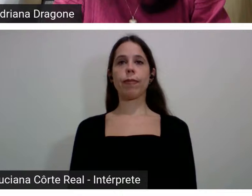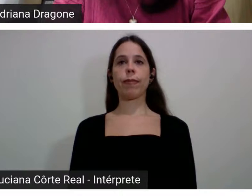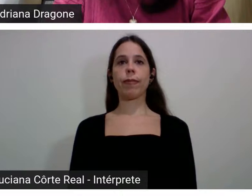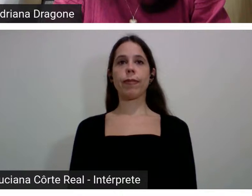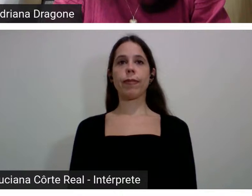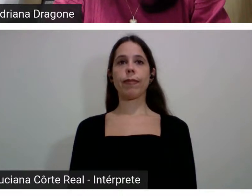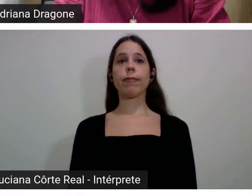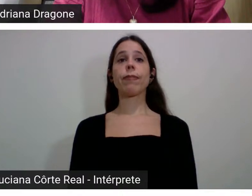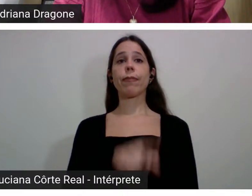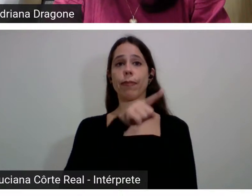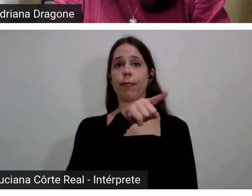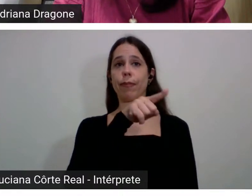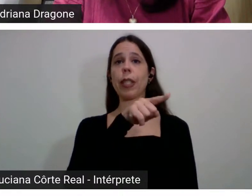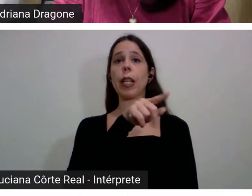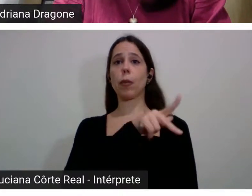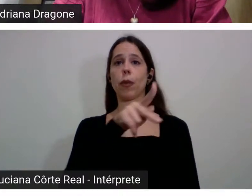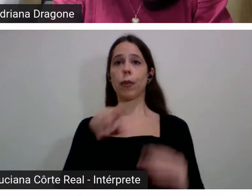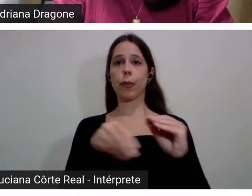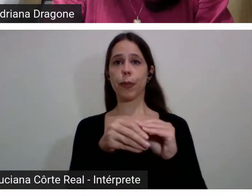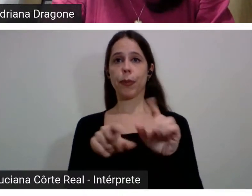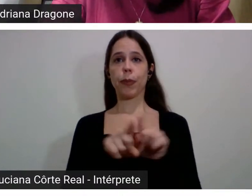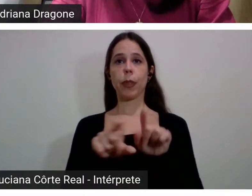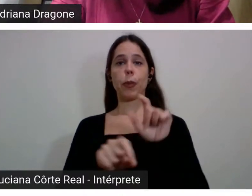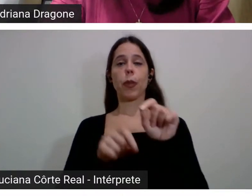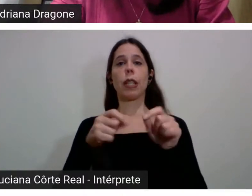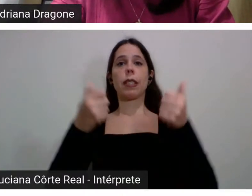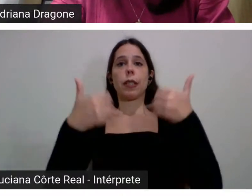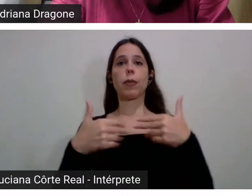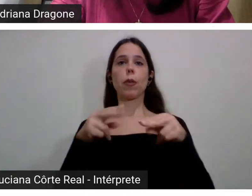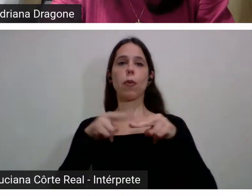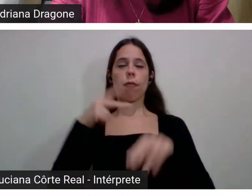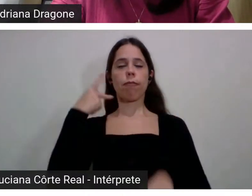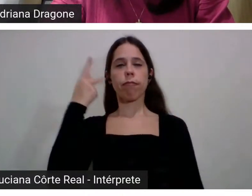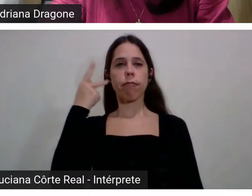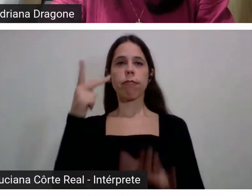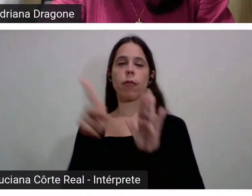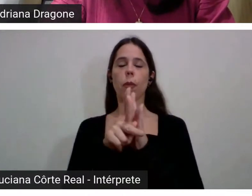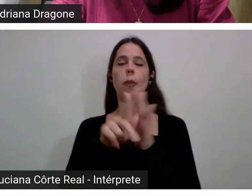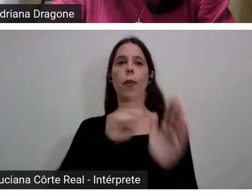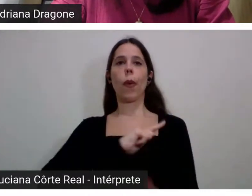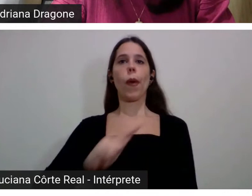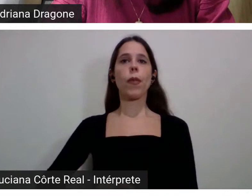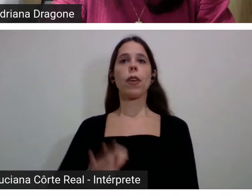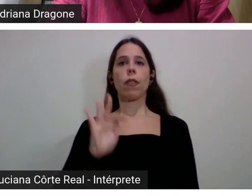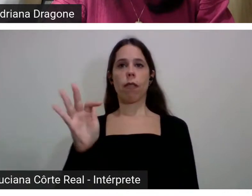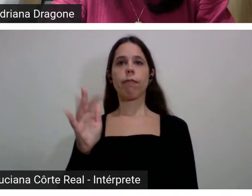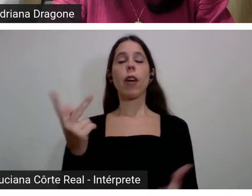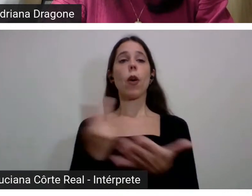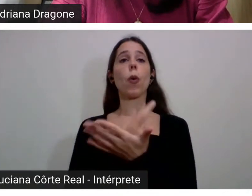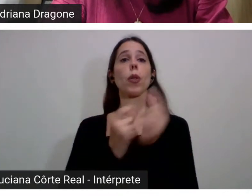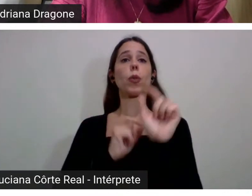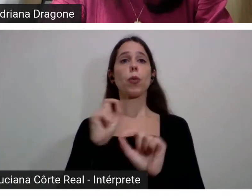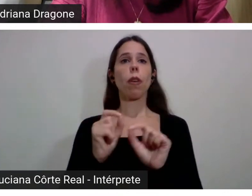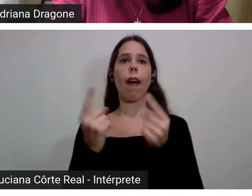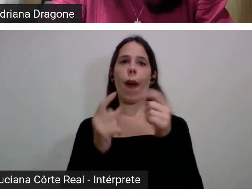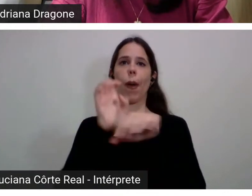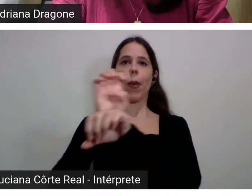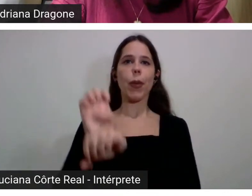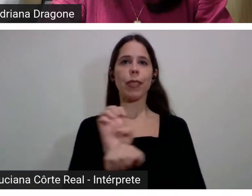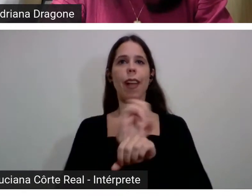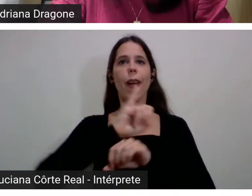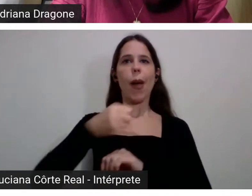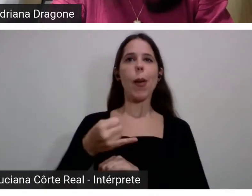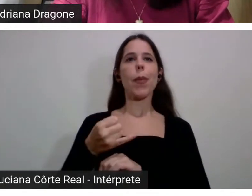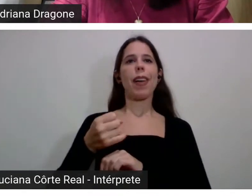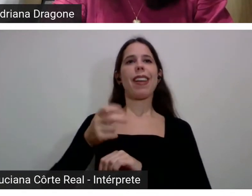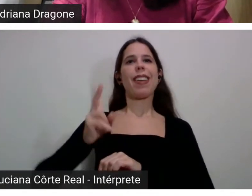ele complementa dizendo que por conta dessa política do governo federal, alguns estados também se aproveitam do mesmo critério para não